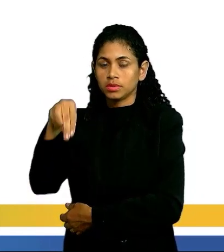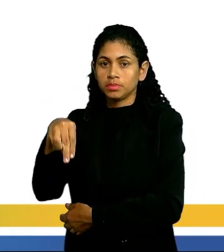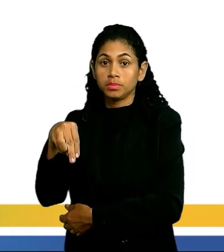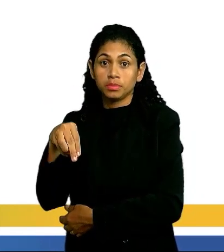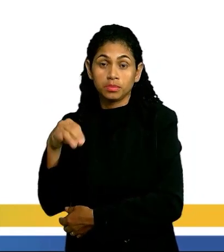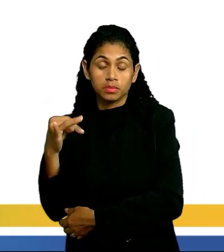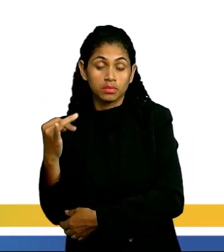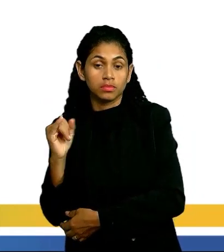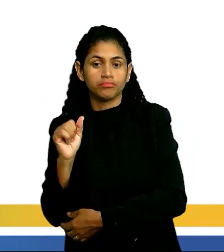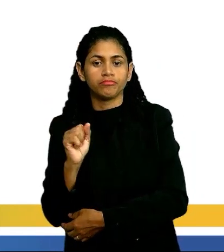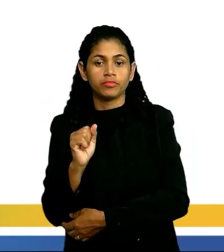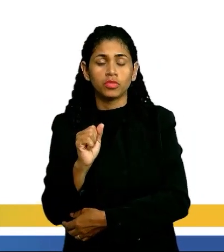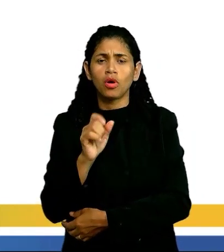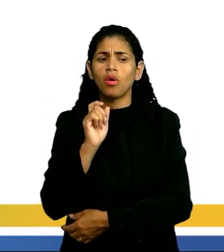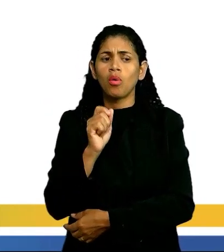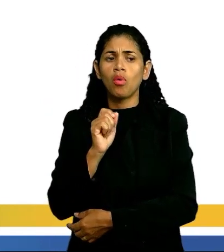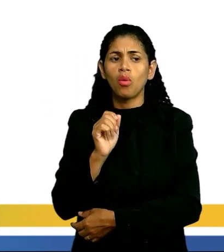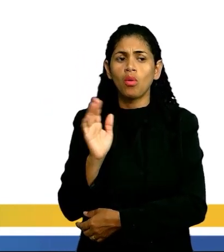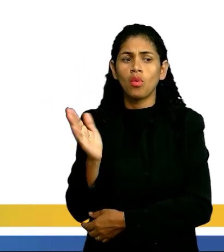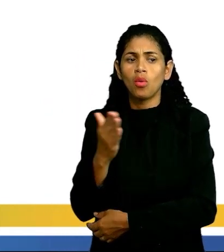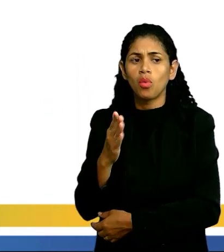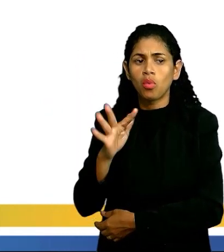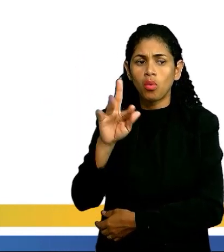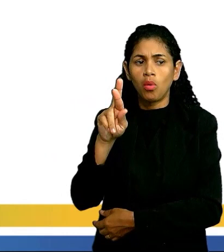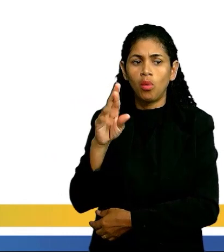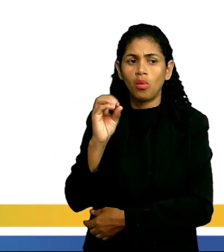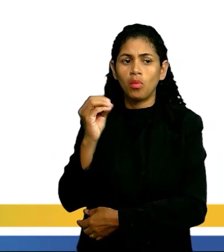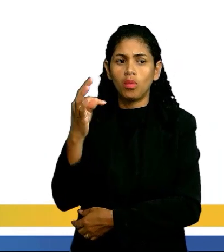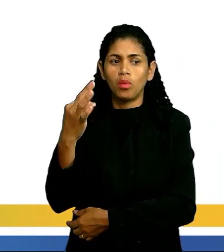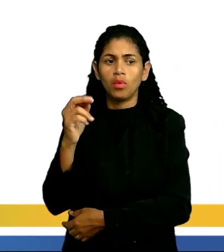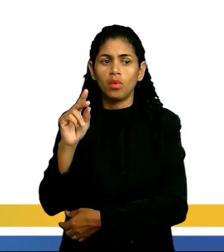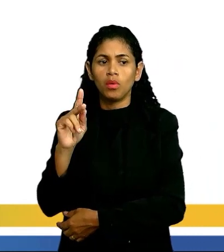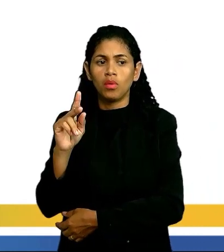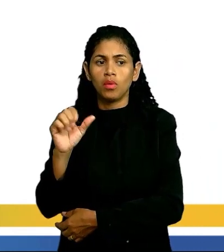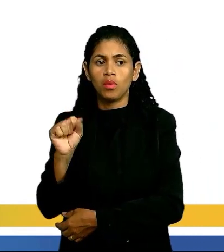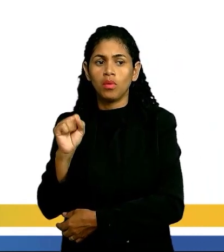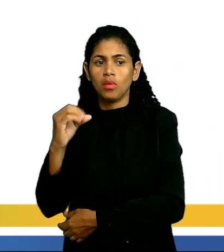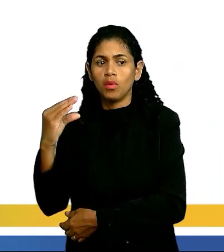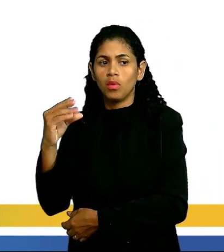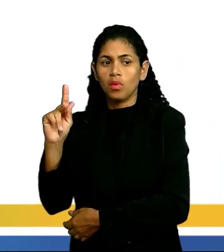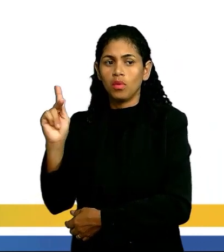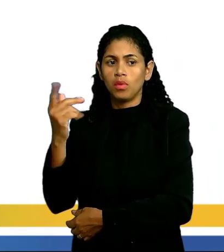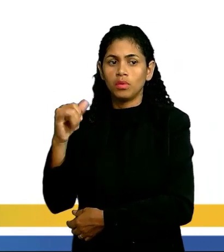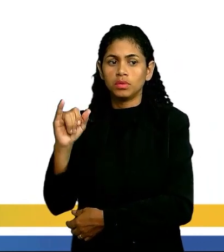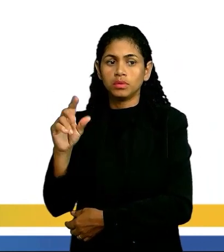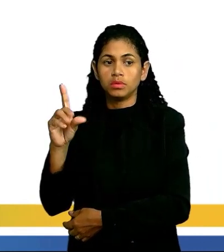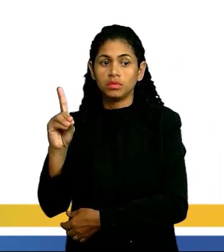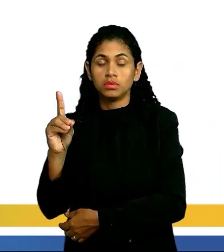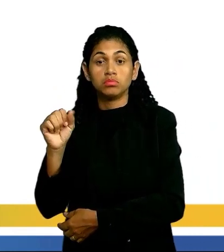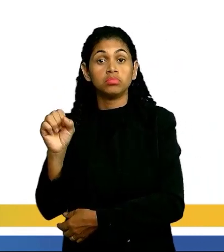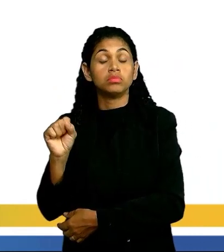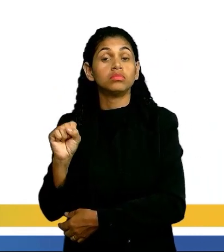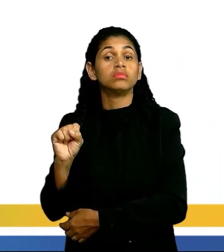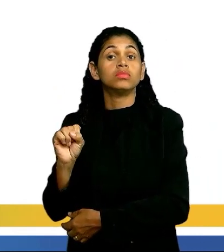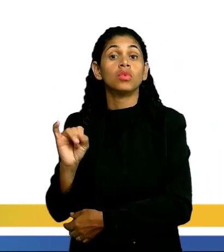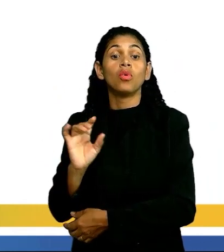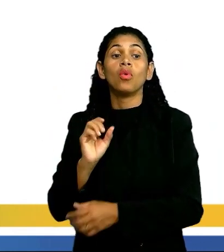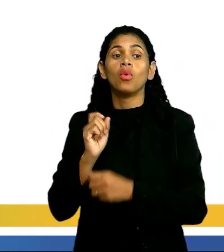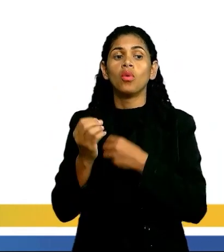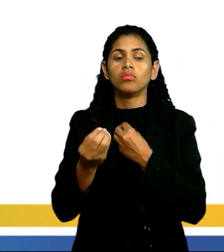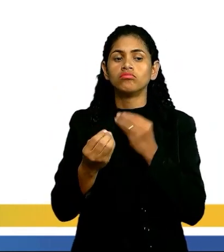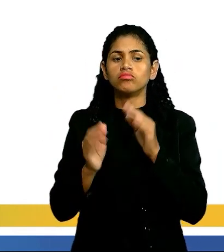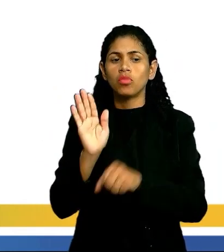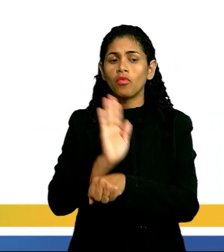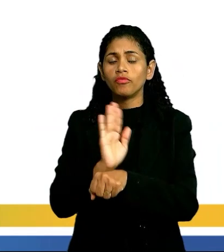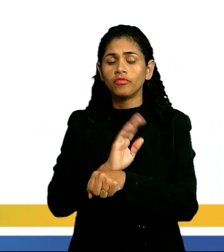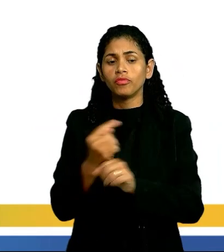1940, né? Ambientado na Europa conturbada pelas guerras napoleônicas. O filme mostrava como essa